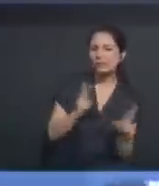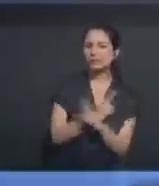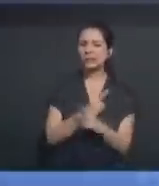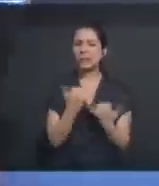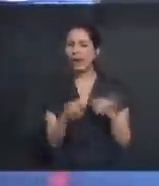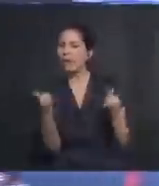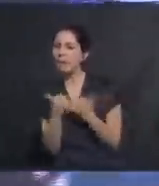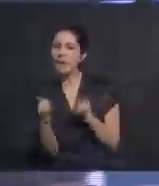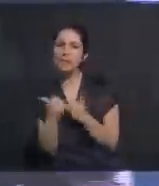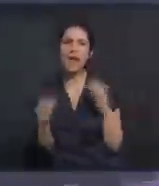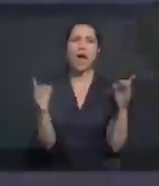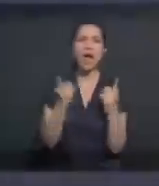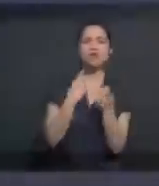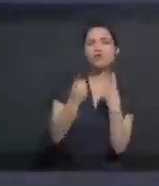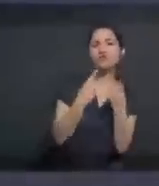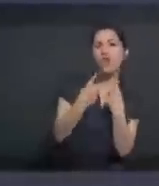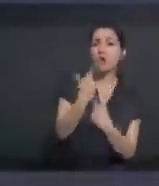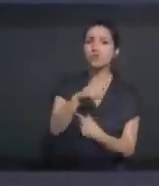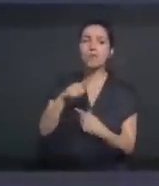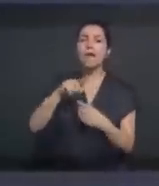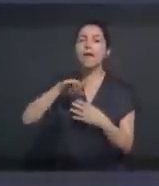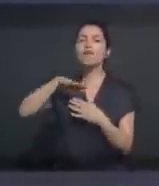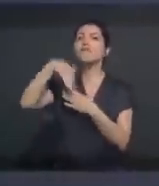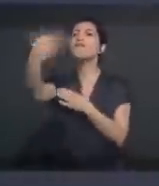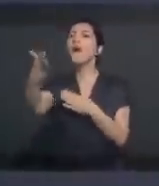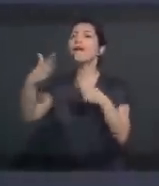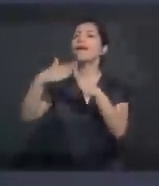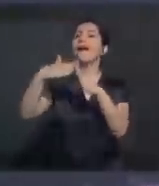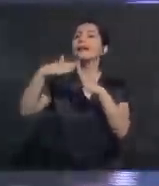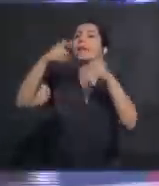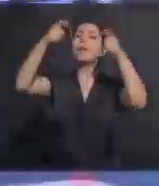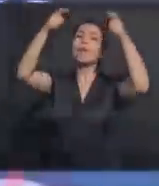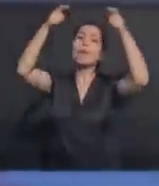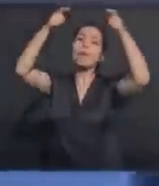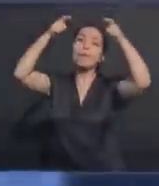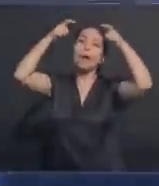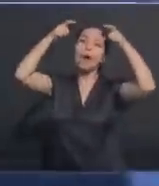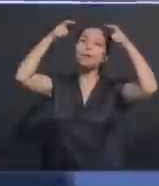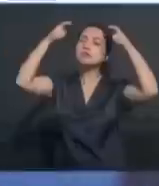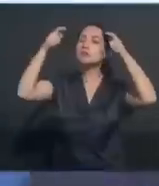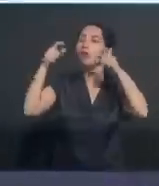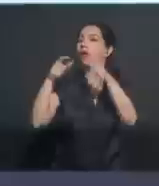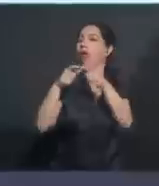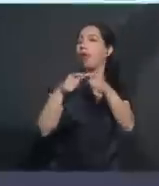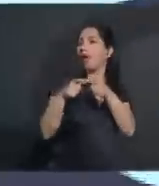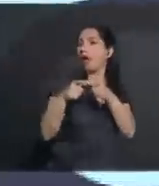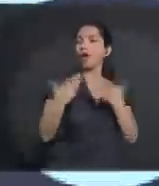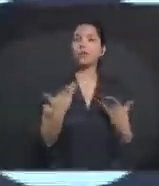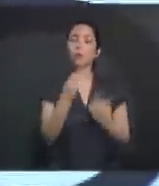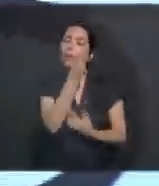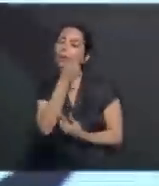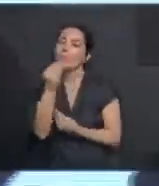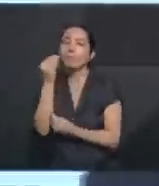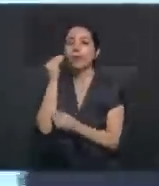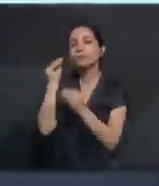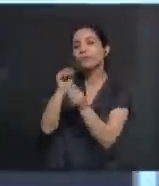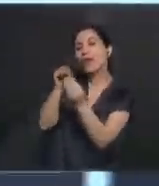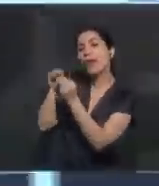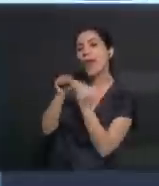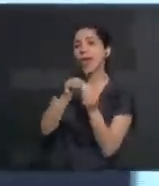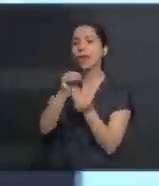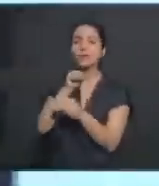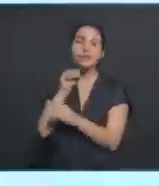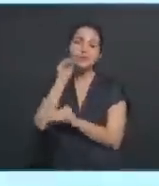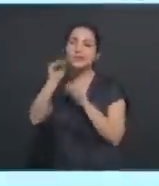há diálogo, não há nada, mas saiu de casa, vira um santo, vira uma pessoa que beija, que abraça, mas não beija e abraça em